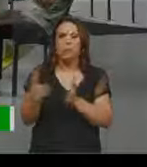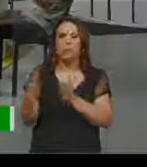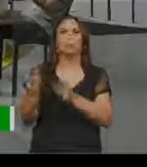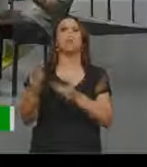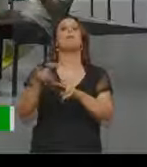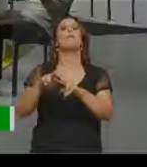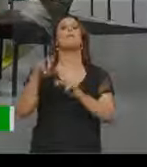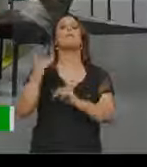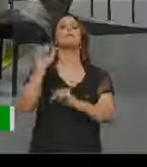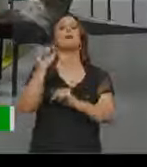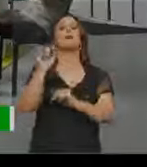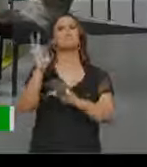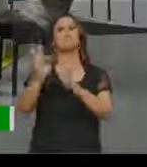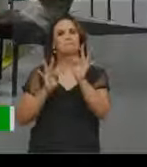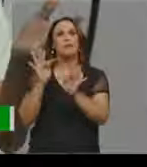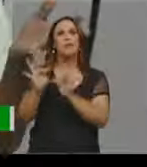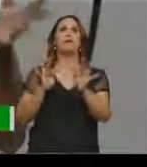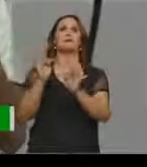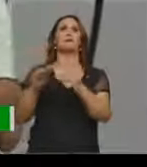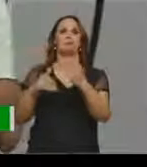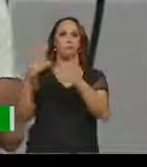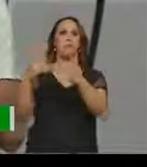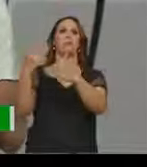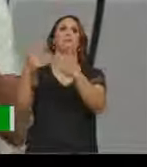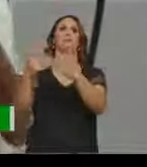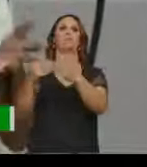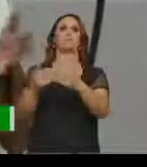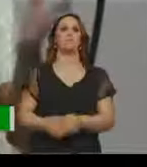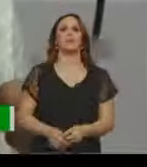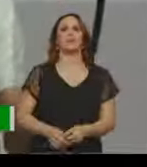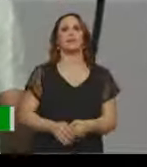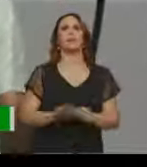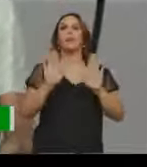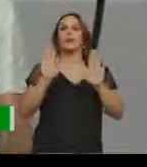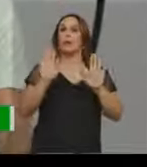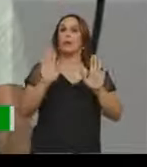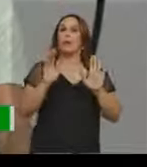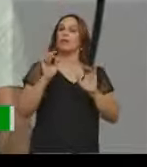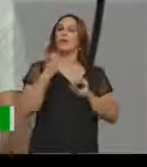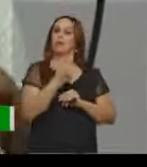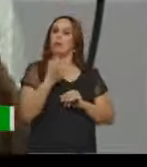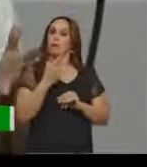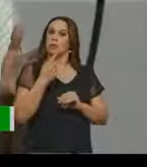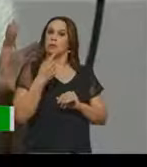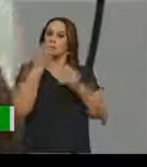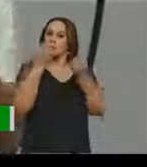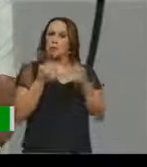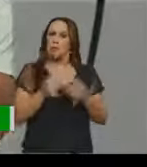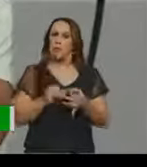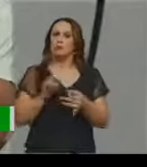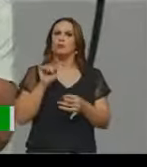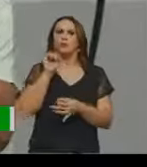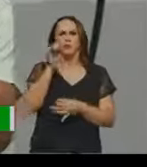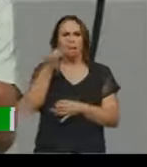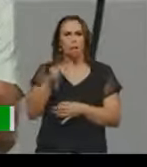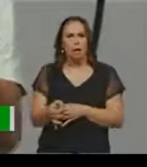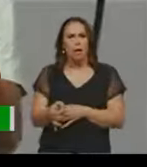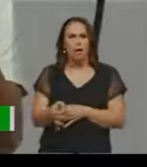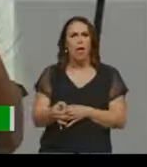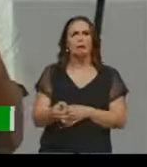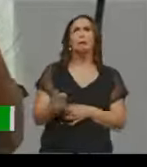não estamos aqui defendendo que você coma alimentos que têm agrotóxicos, não é isso. Nós estamos falando que existe uma importância